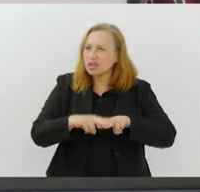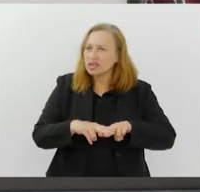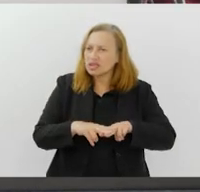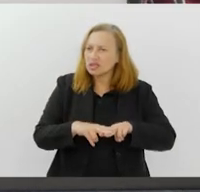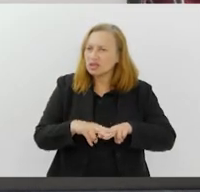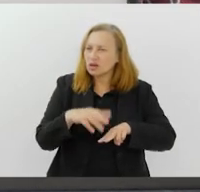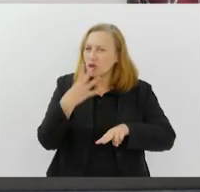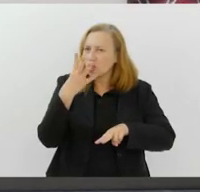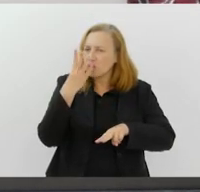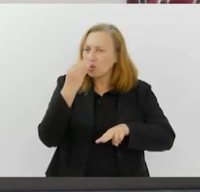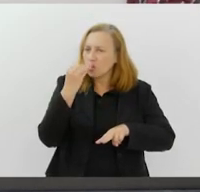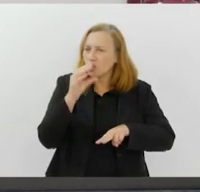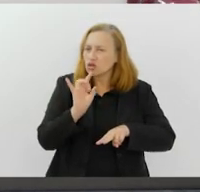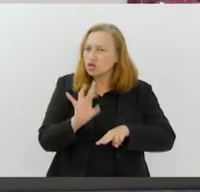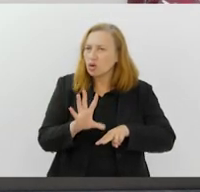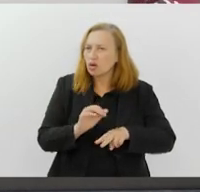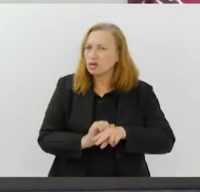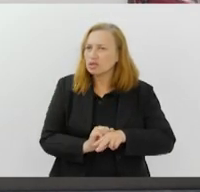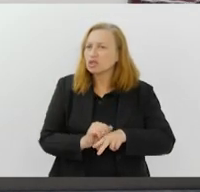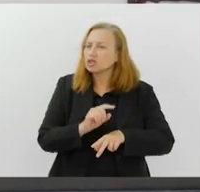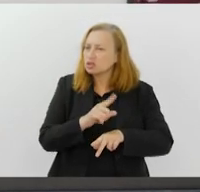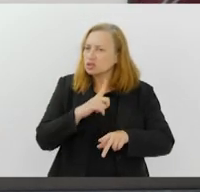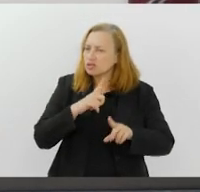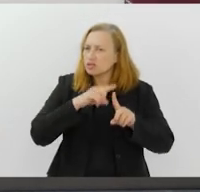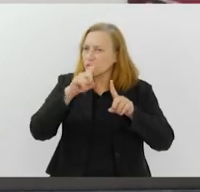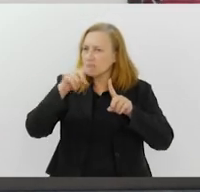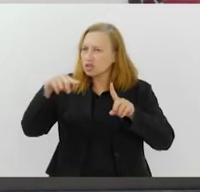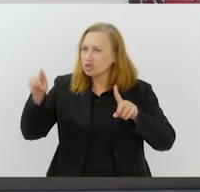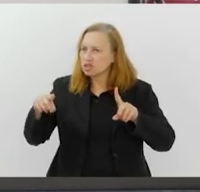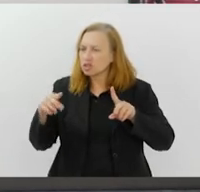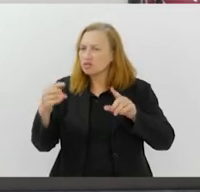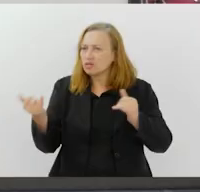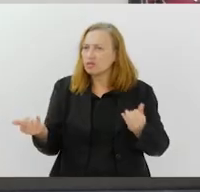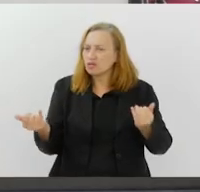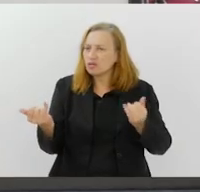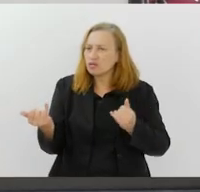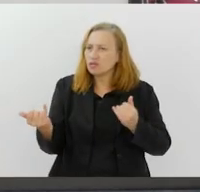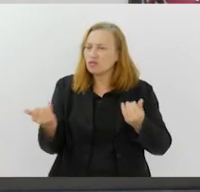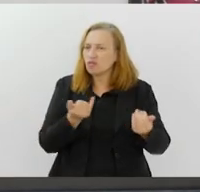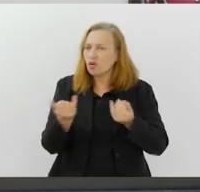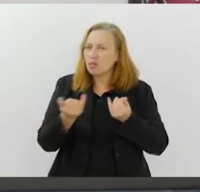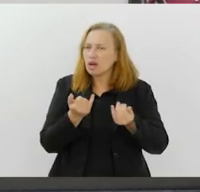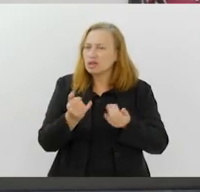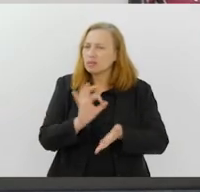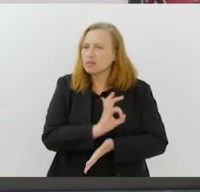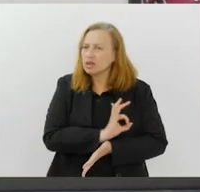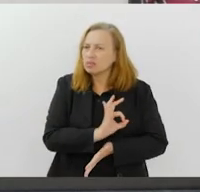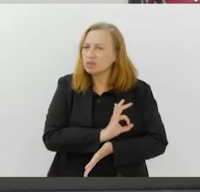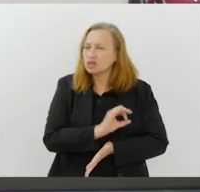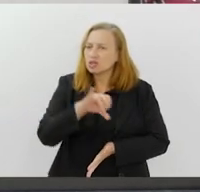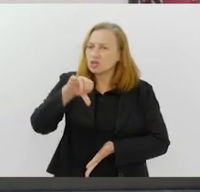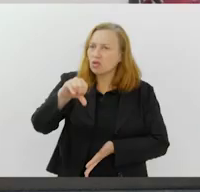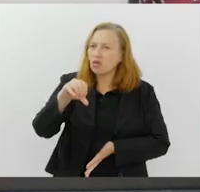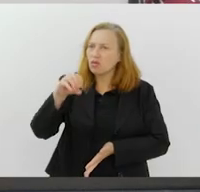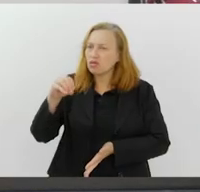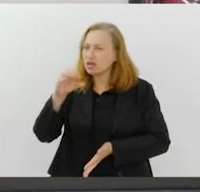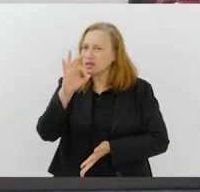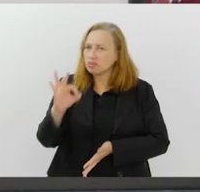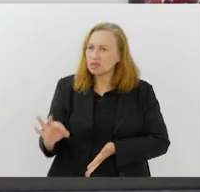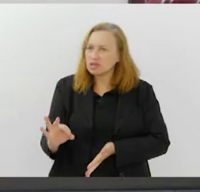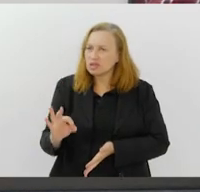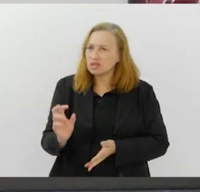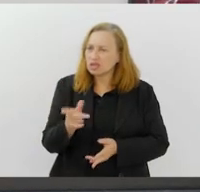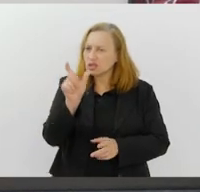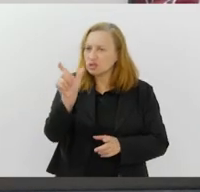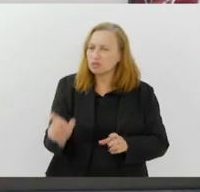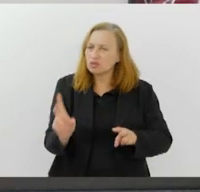reconhecimento nós tivemos a a estatística que foi confirmada pela polícia que 90% dos presos